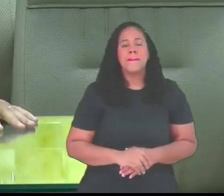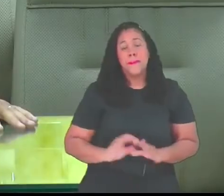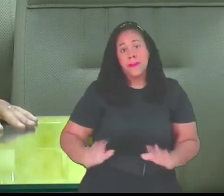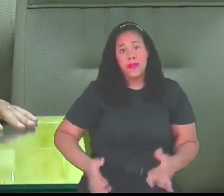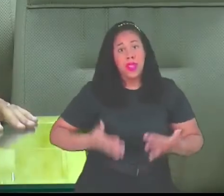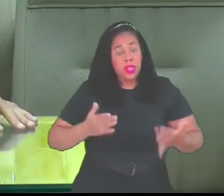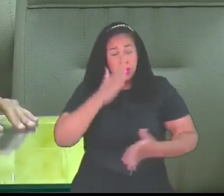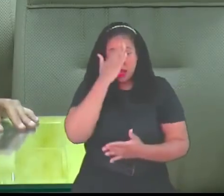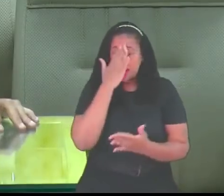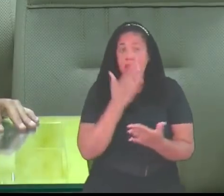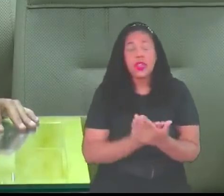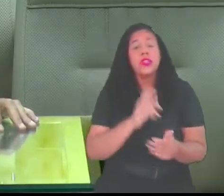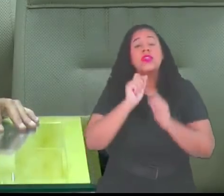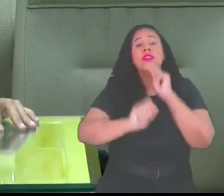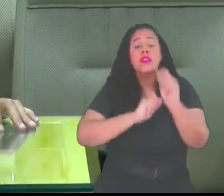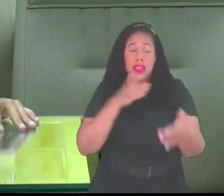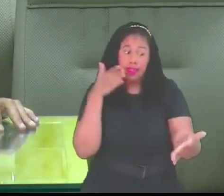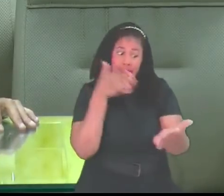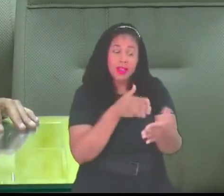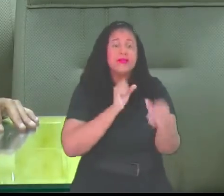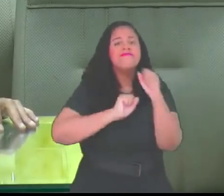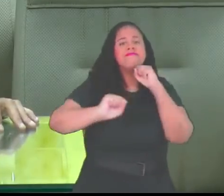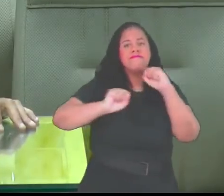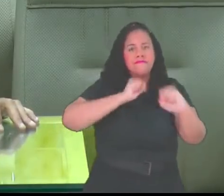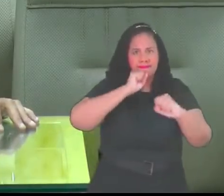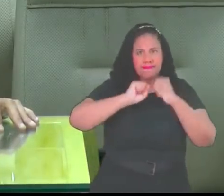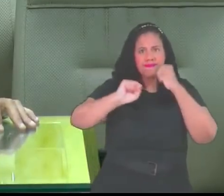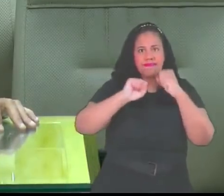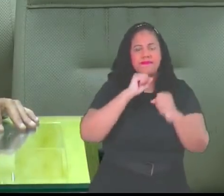Então acredita-se que este salmo,